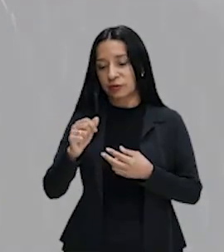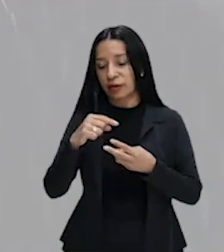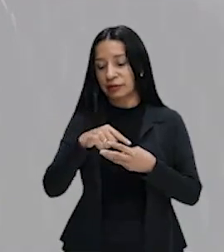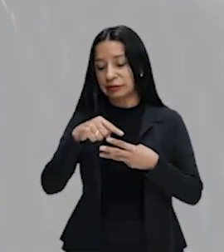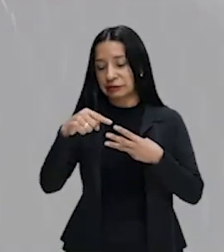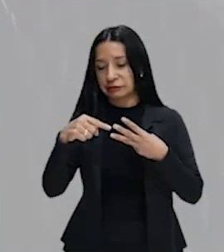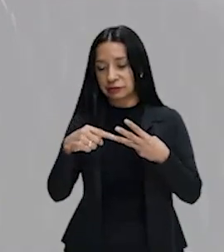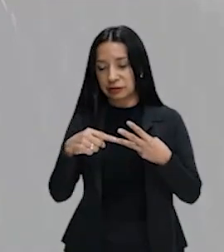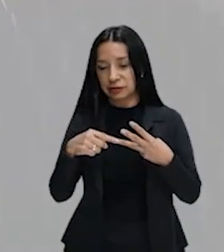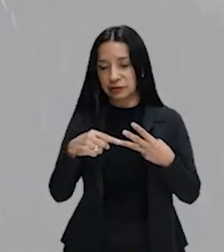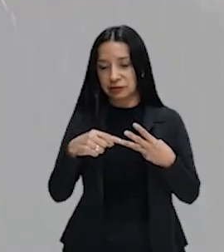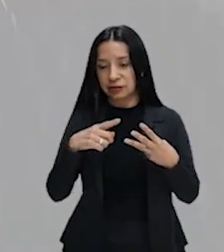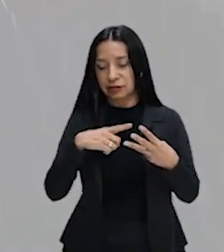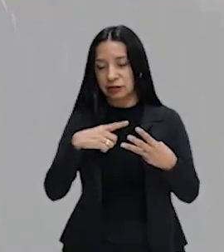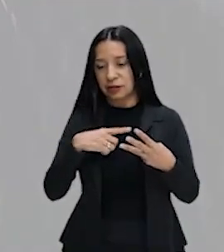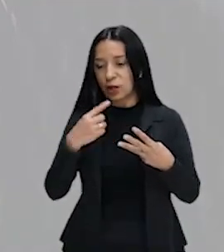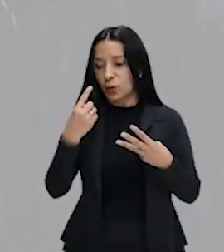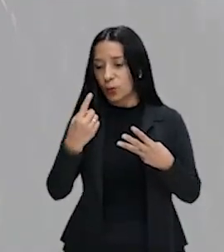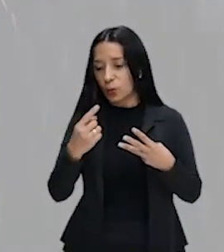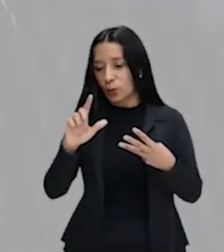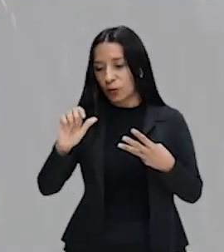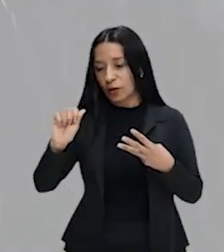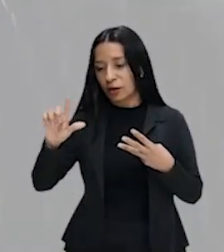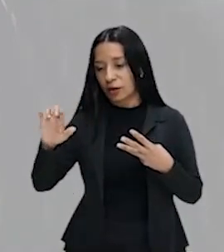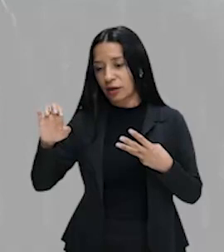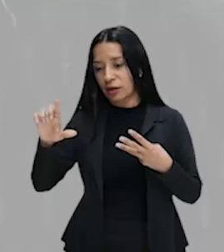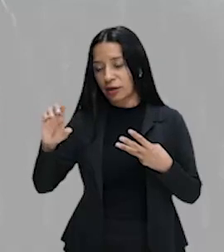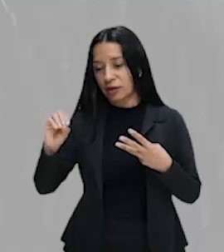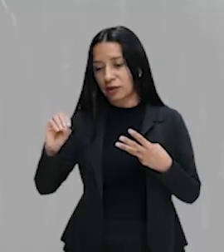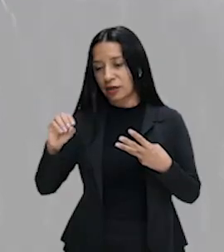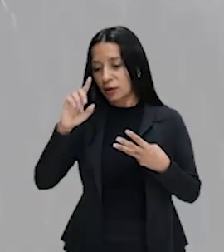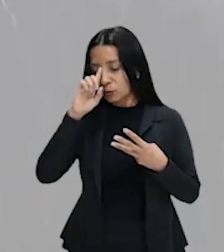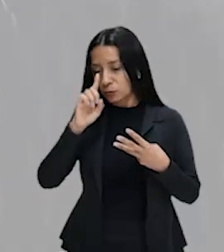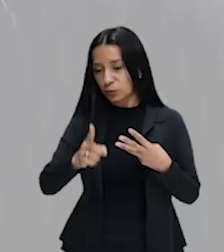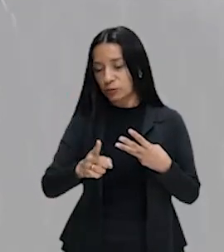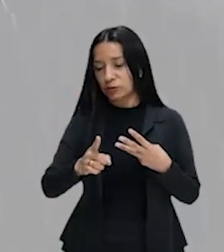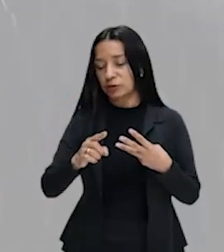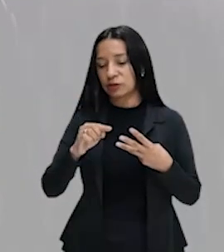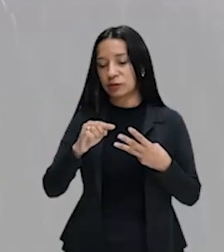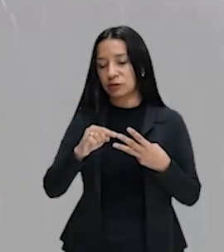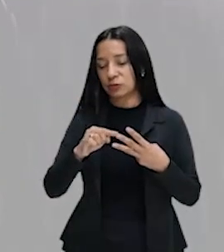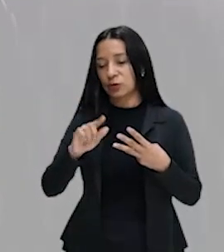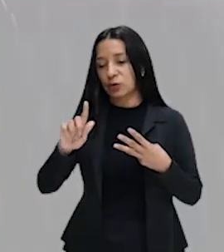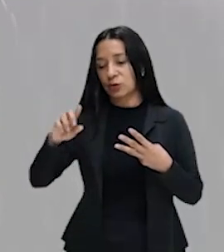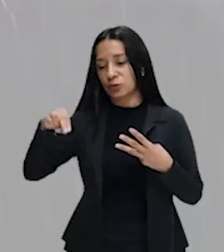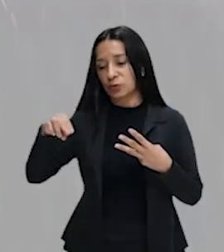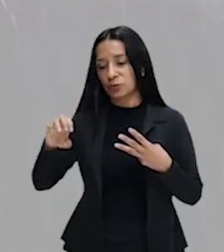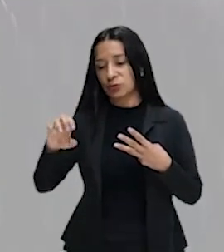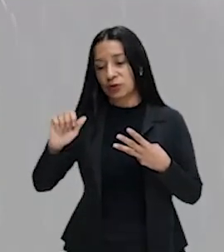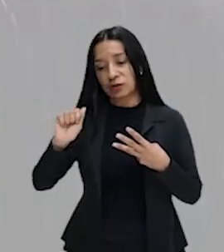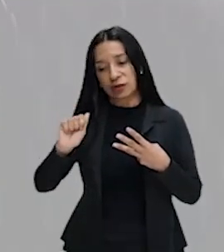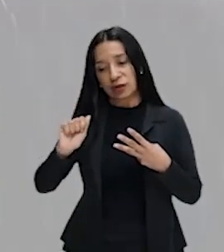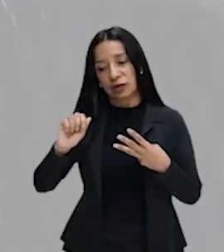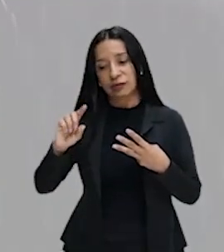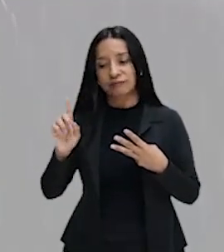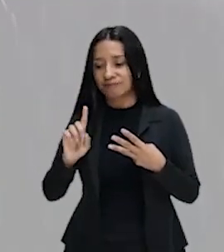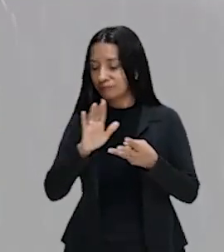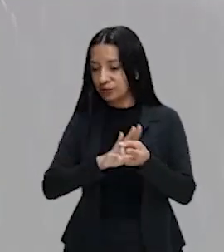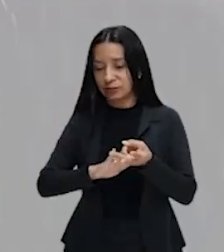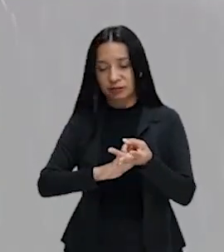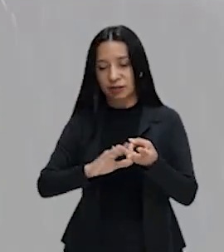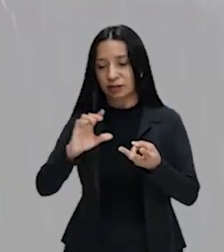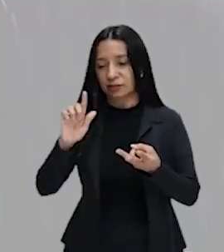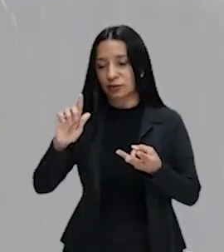terão pelo menos um alelo dominante do gene A e nenhum alelo dominante do gene C, ok? E um indivíduo